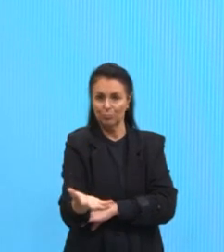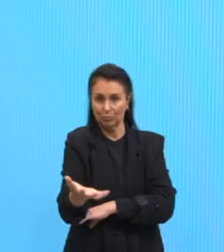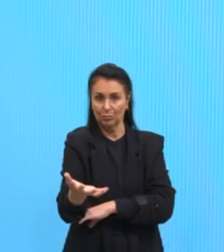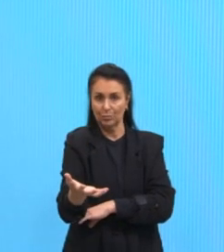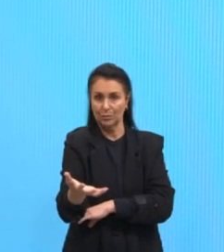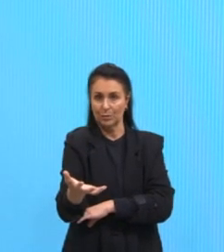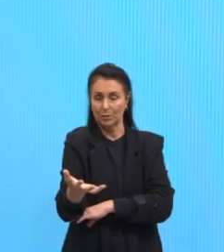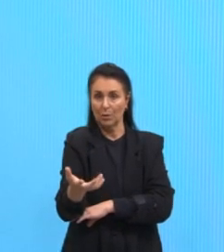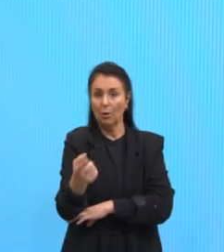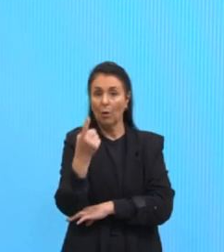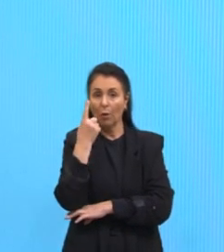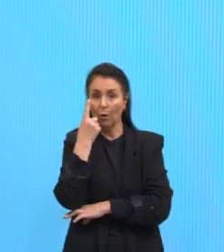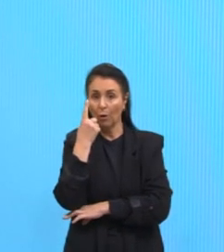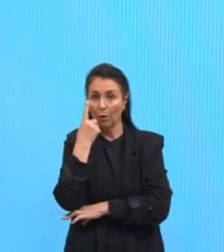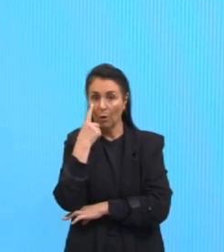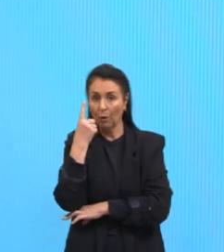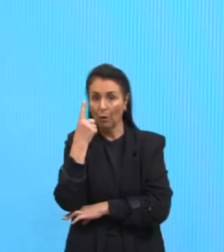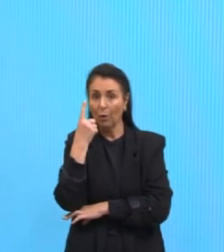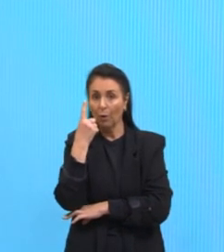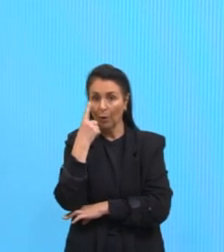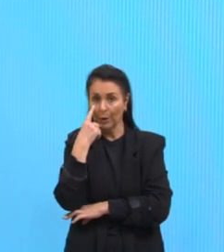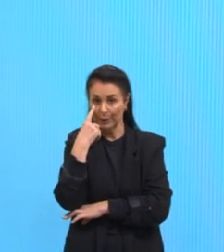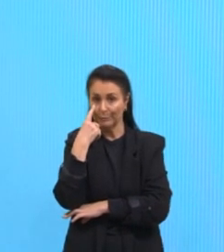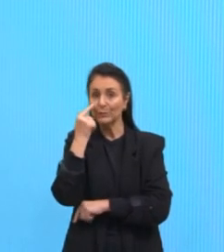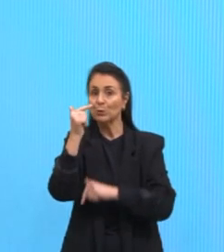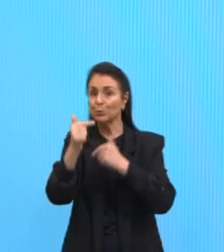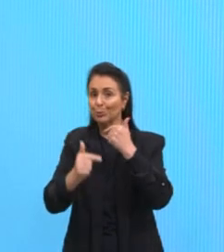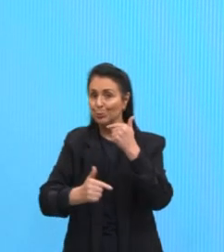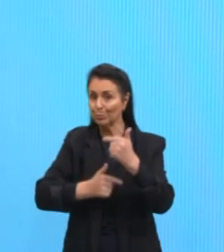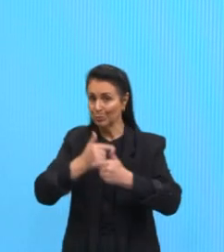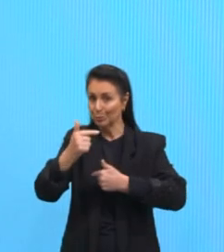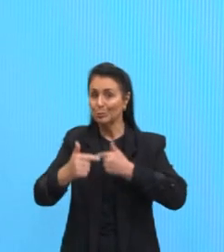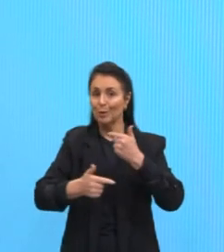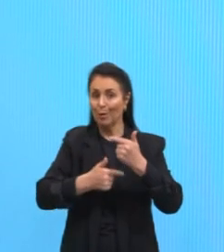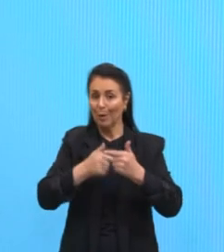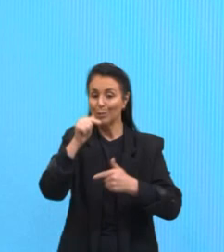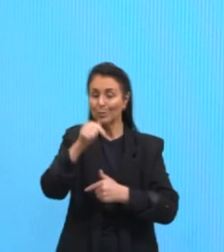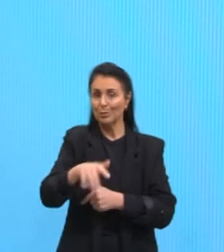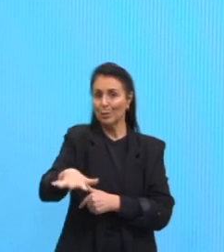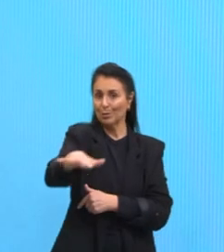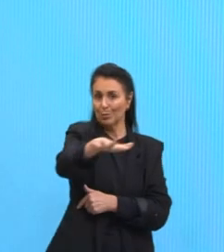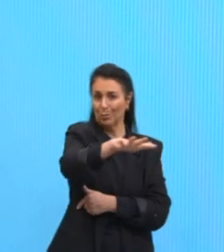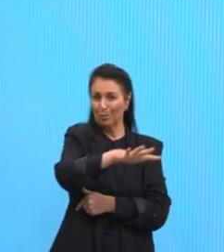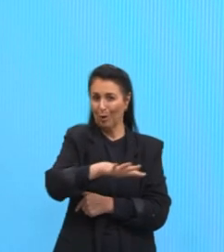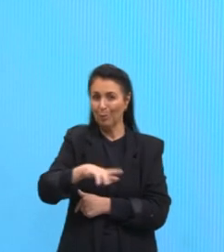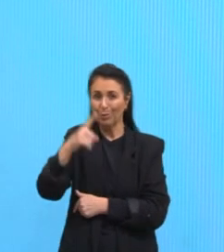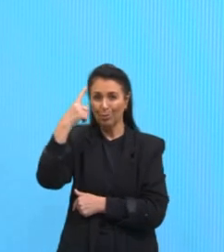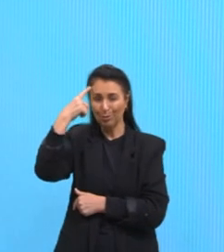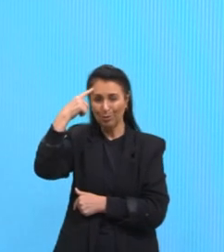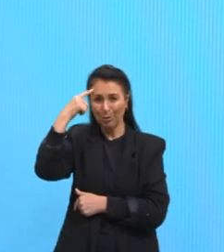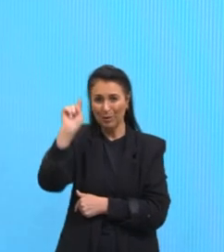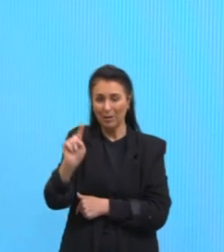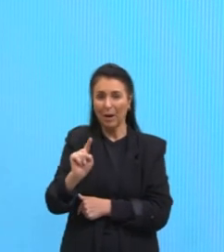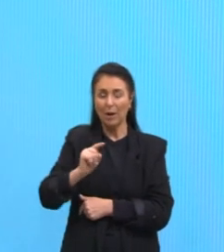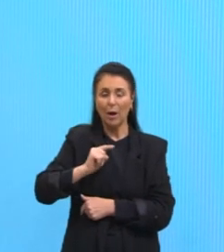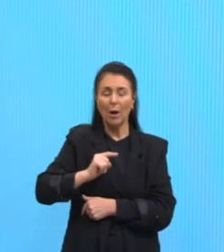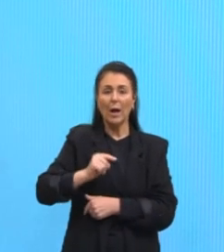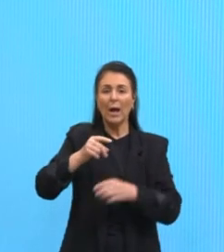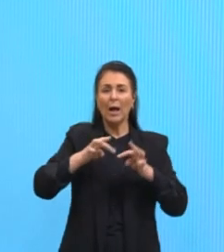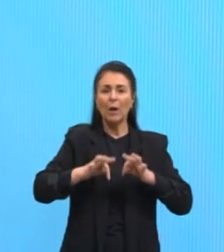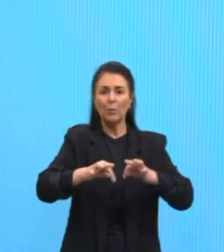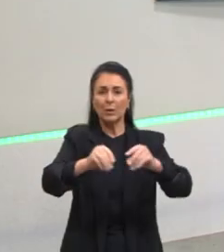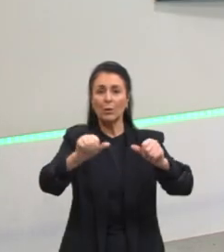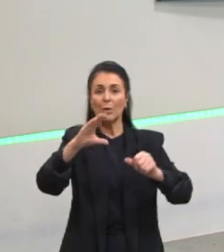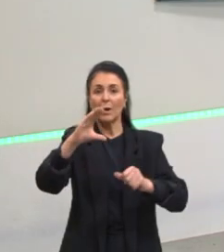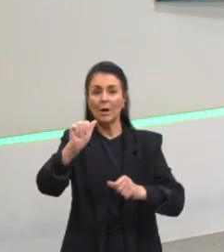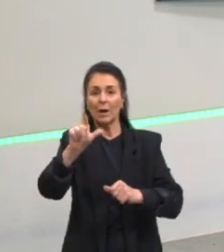árvores vai fazendo aí o trator o serviço dele aí né na no isso aí para você ter uma ideia seu território Kalunga no parque nacional